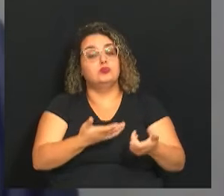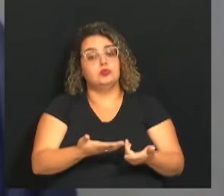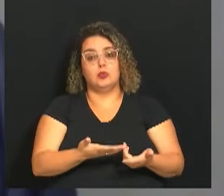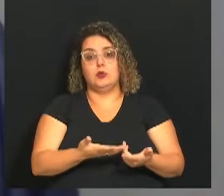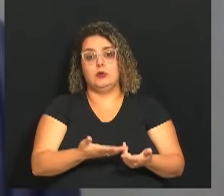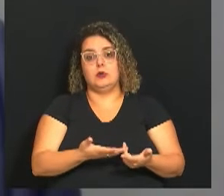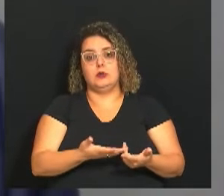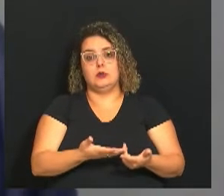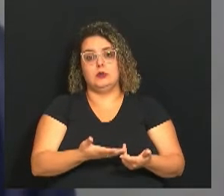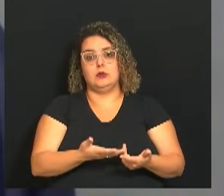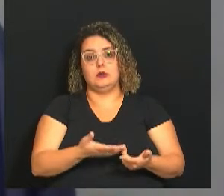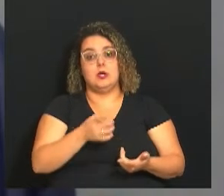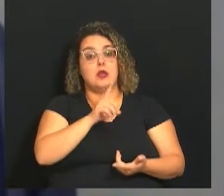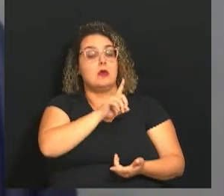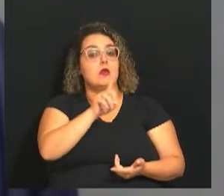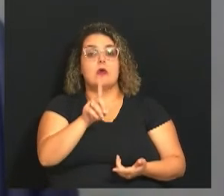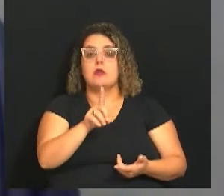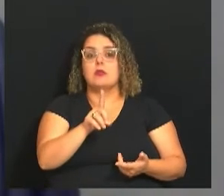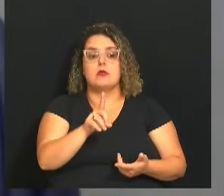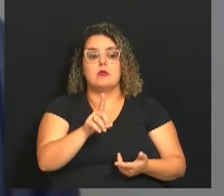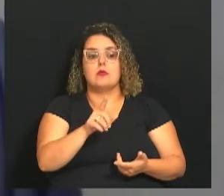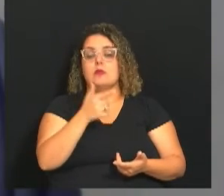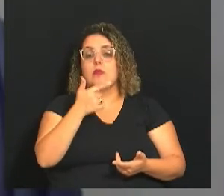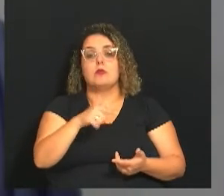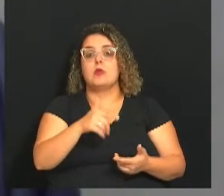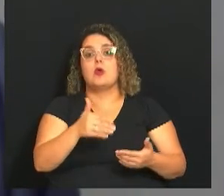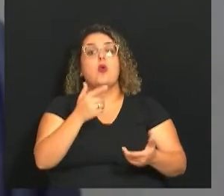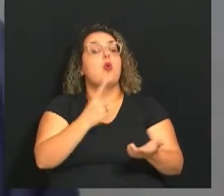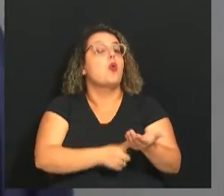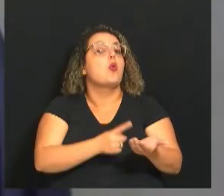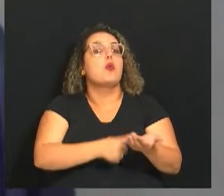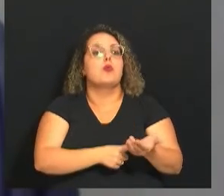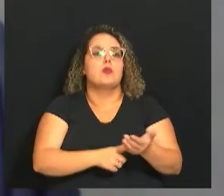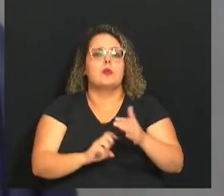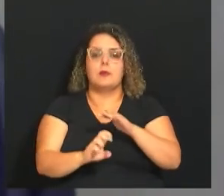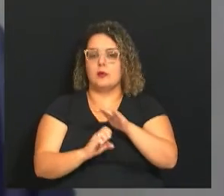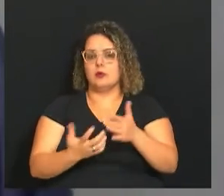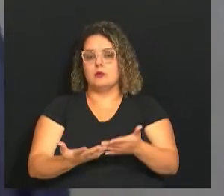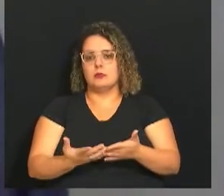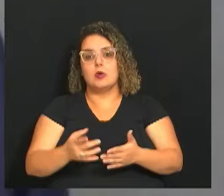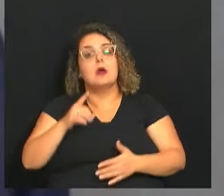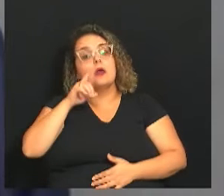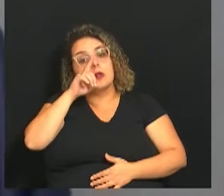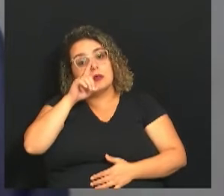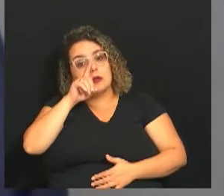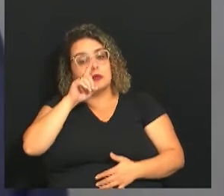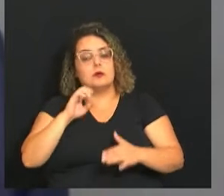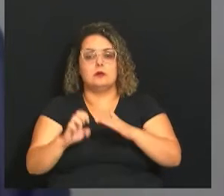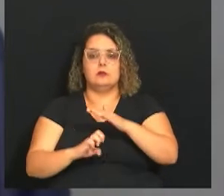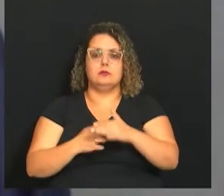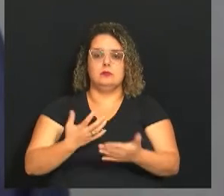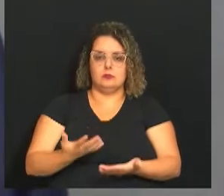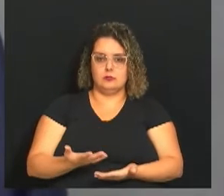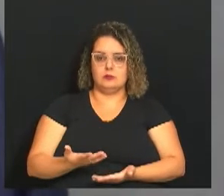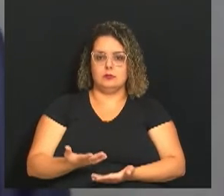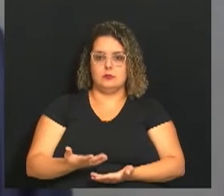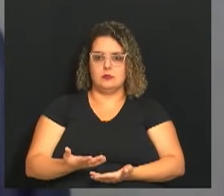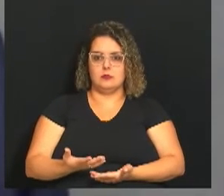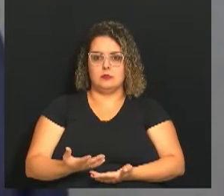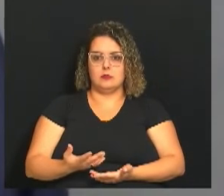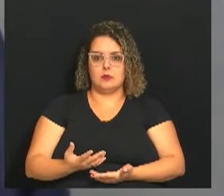a complacência da empresa e que vai gerar riscos para a empresa e que não precisa ter todo esse amparo que a